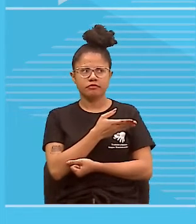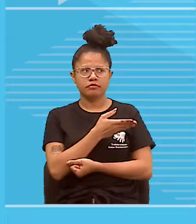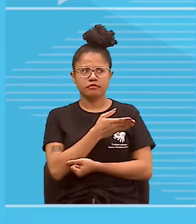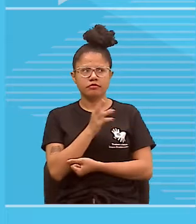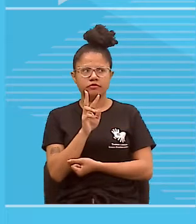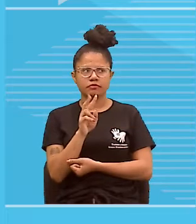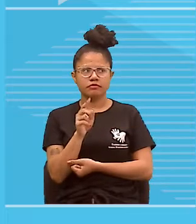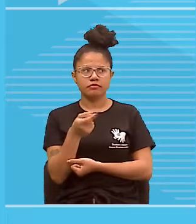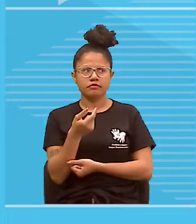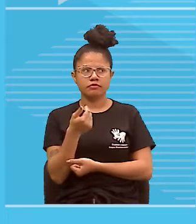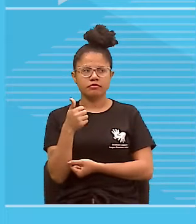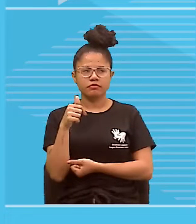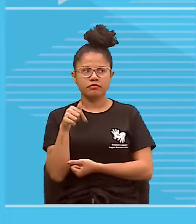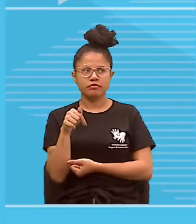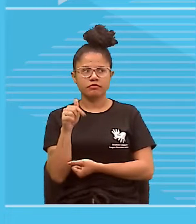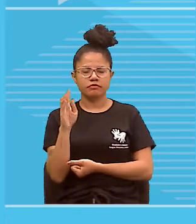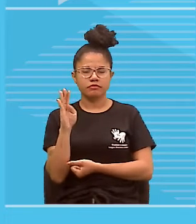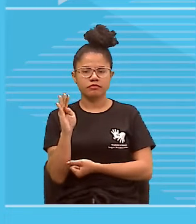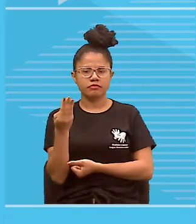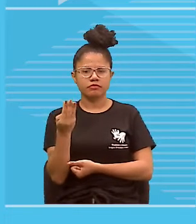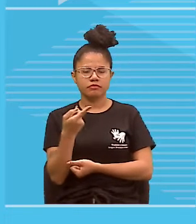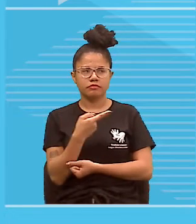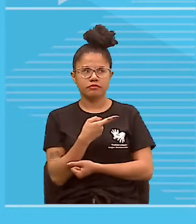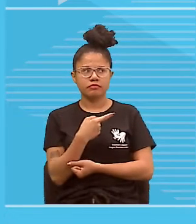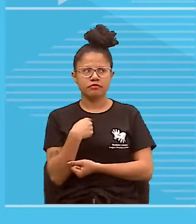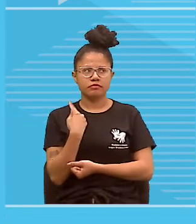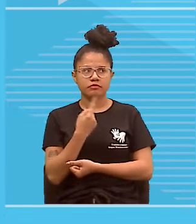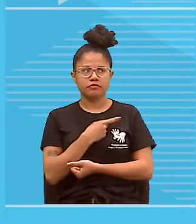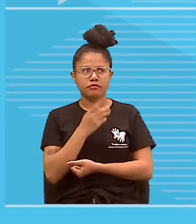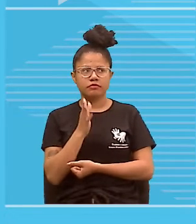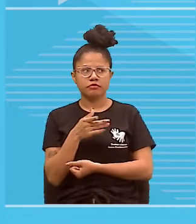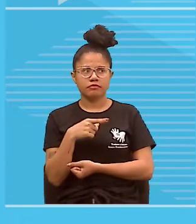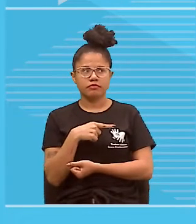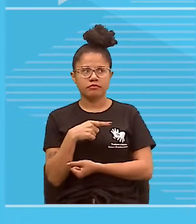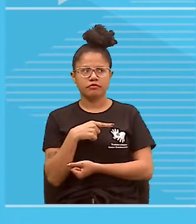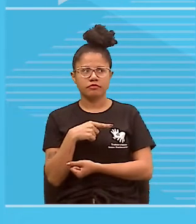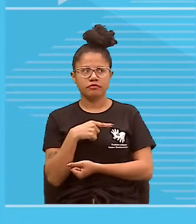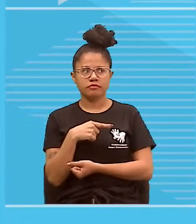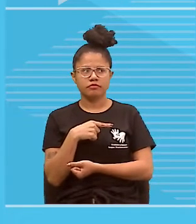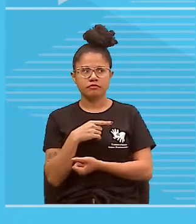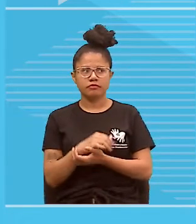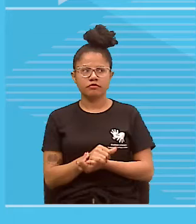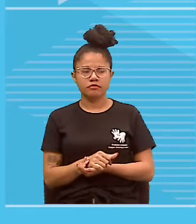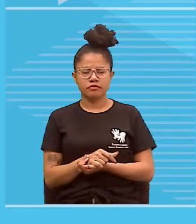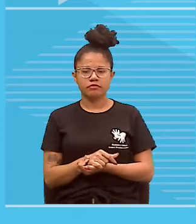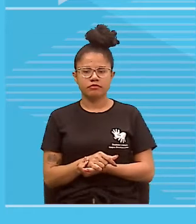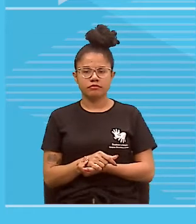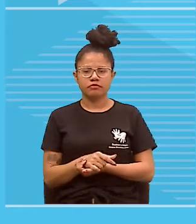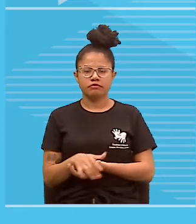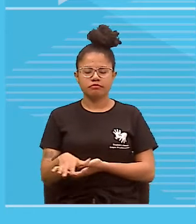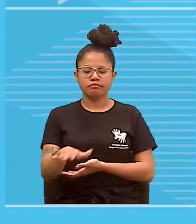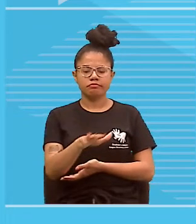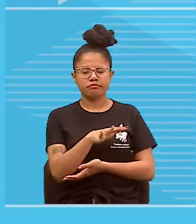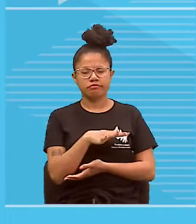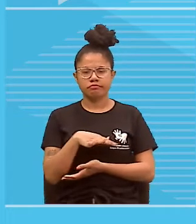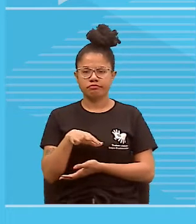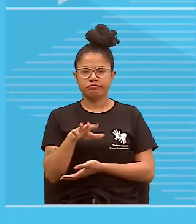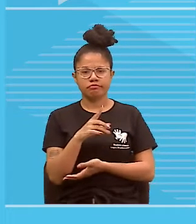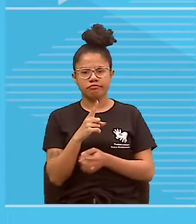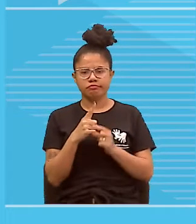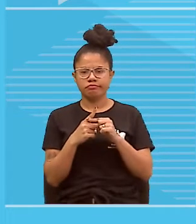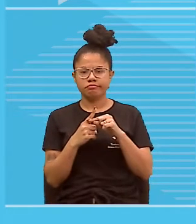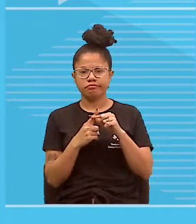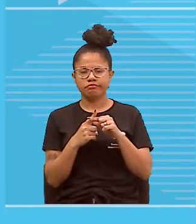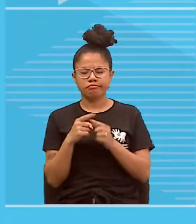de 2,7 bilhões de anos quer que a gente já tinha uma superfície menos quente mas ainda era bem